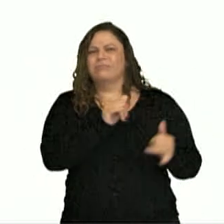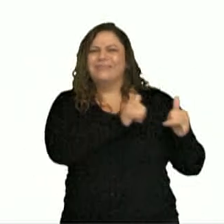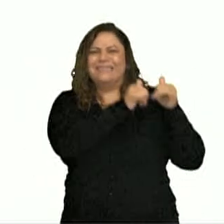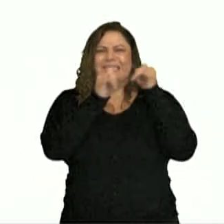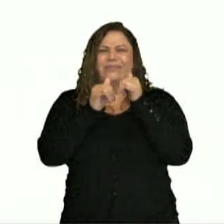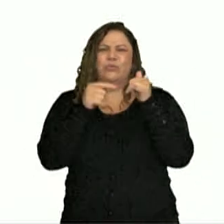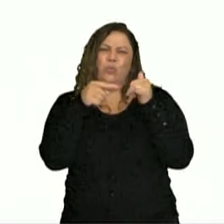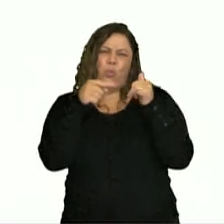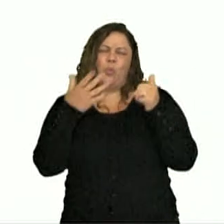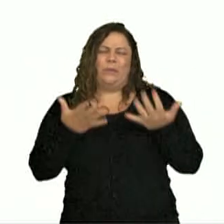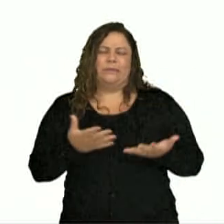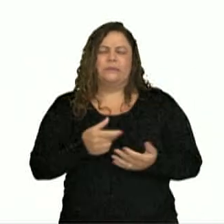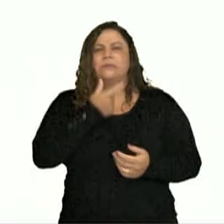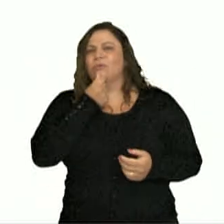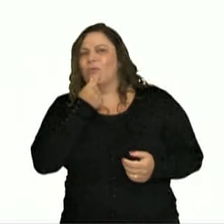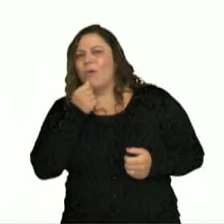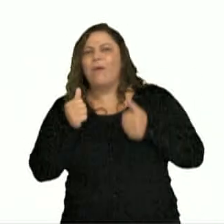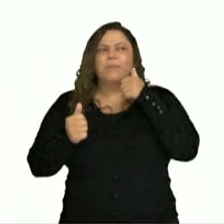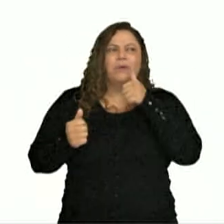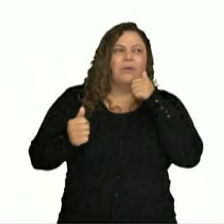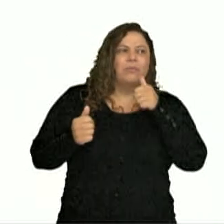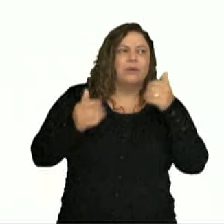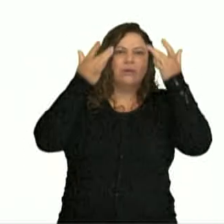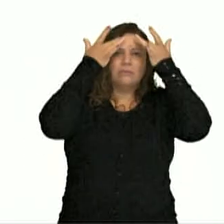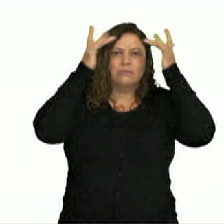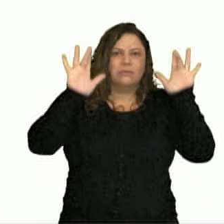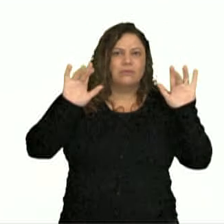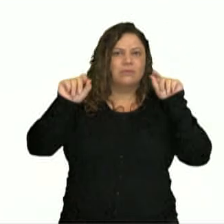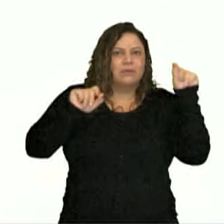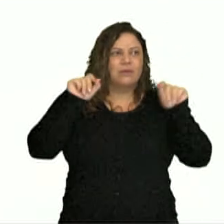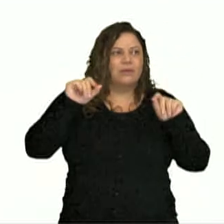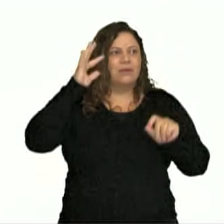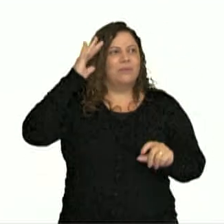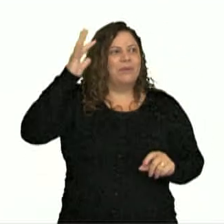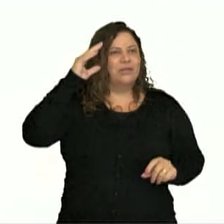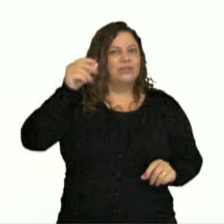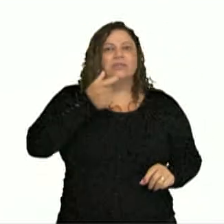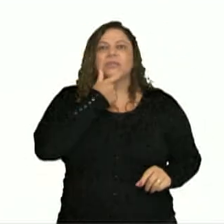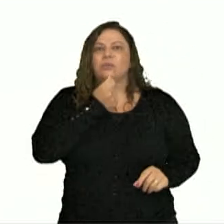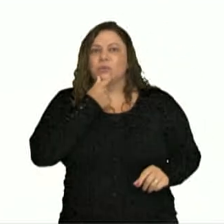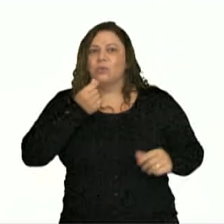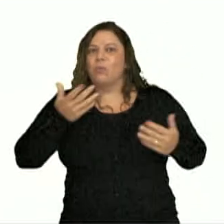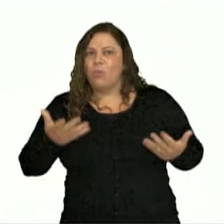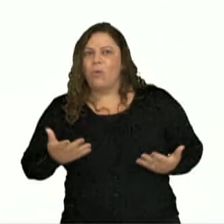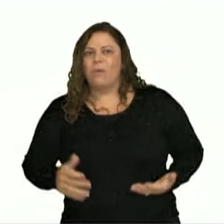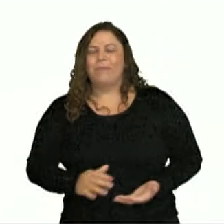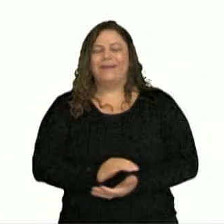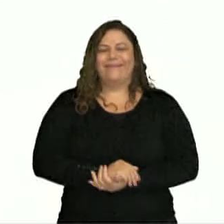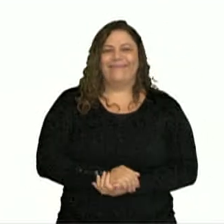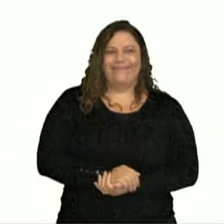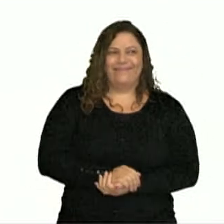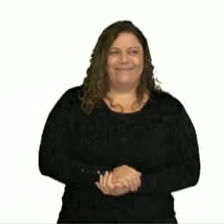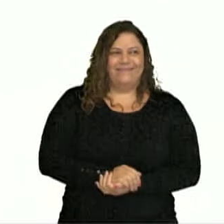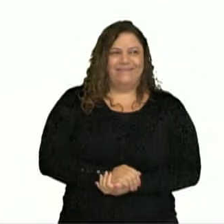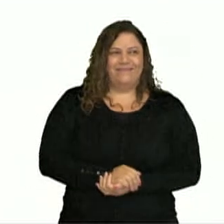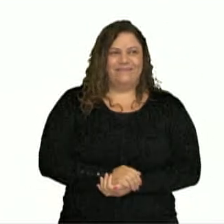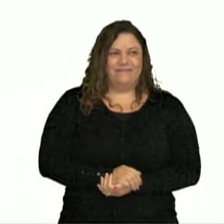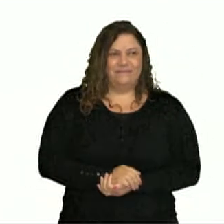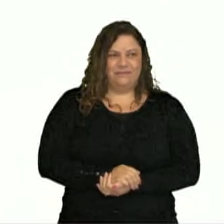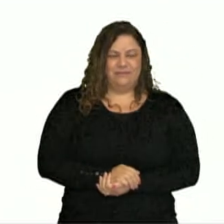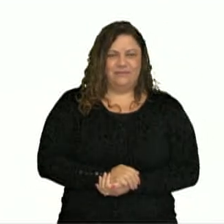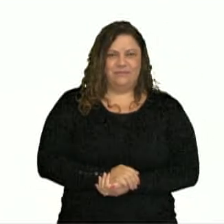O homem ou a mulher? Eu fico imaginando que seja o homem. Vamos ver ali. Trabalhar, tachar